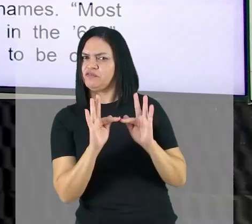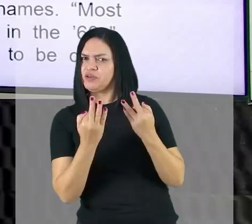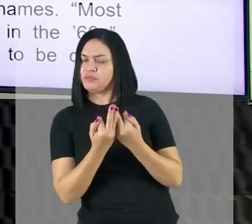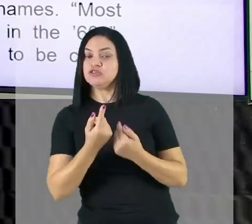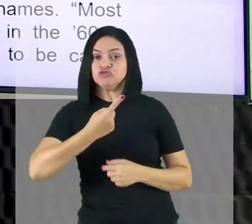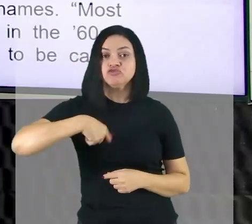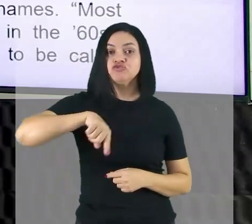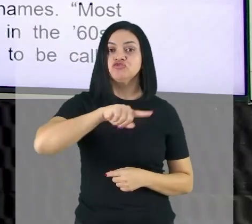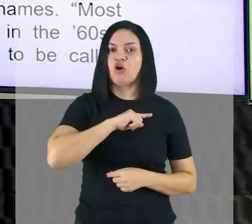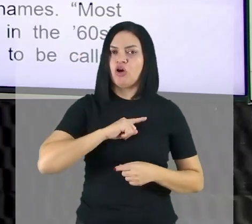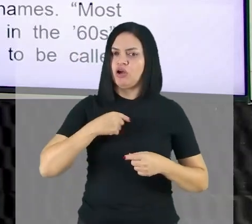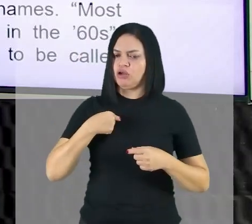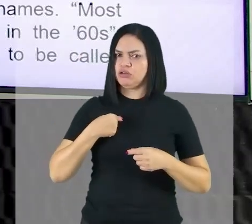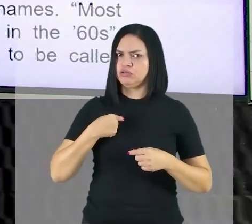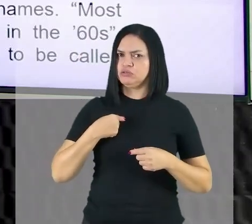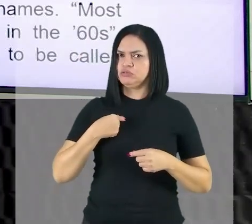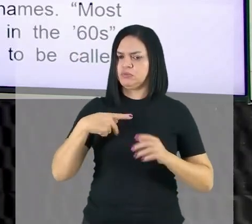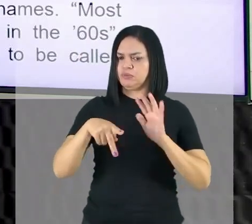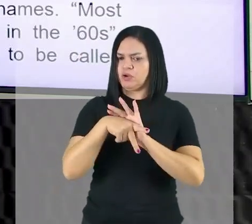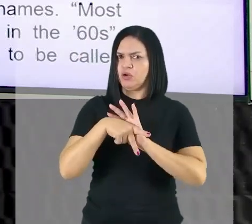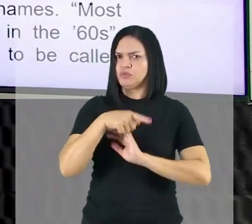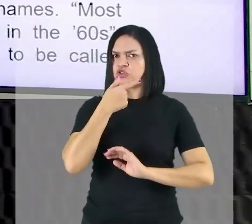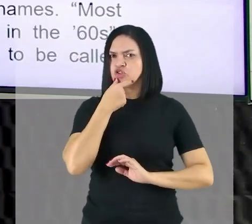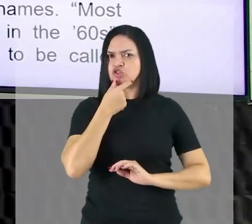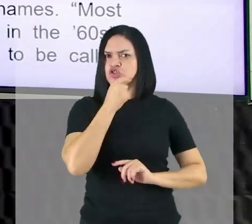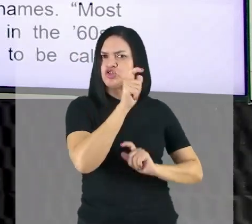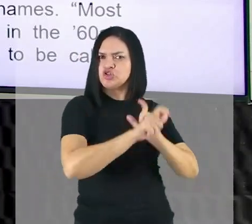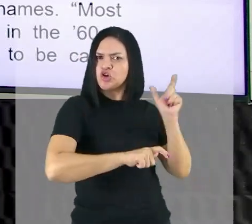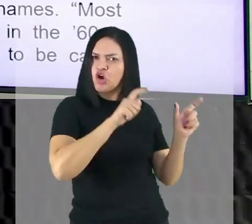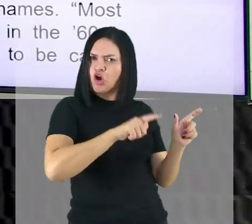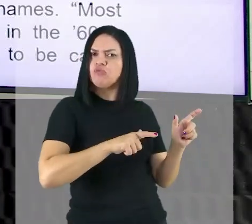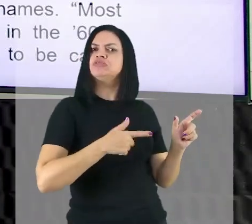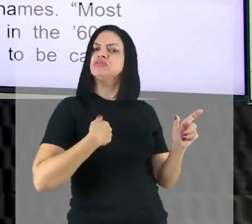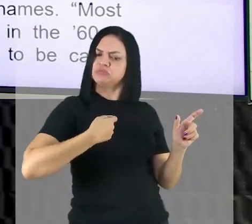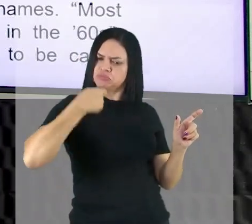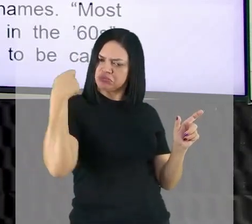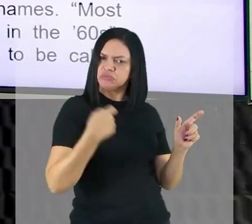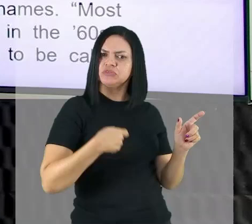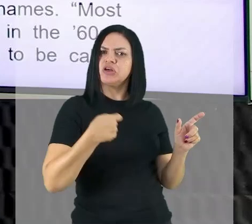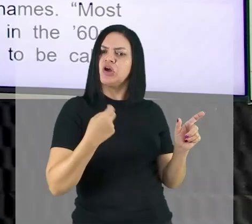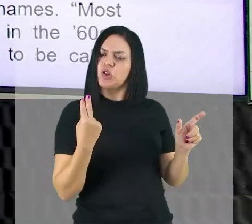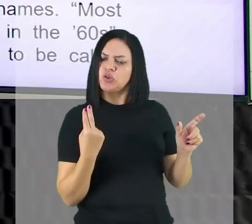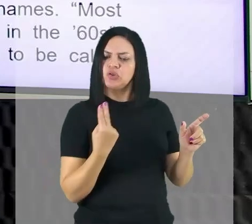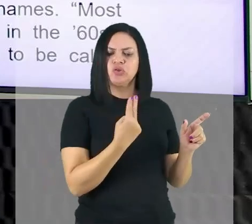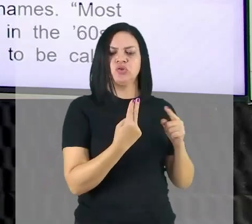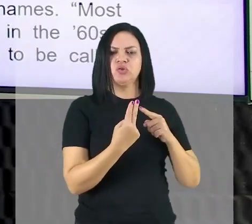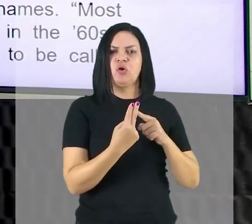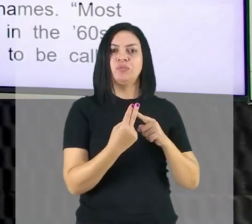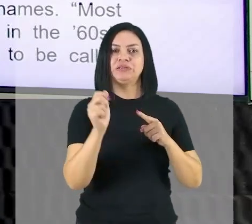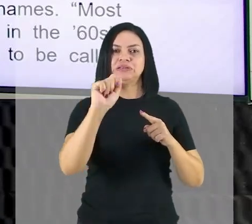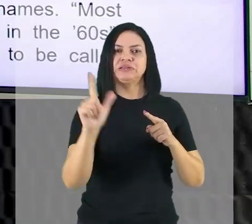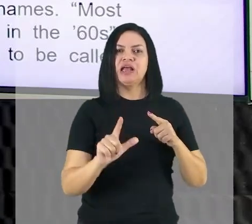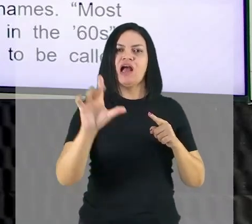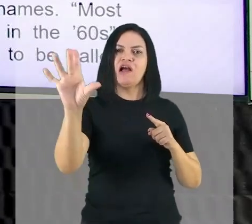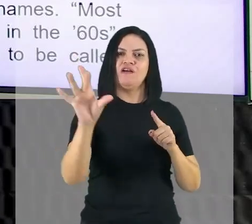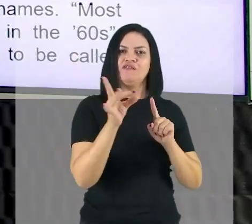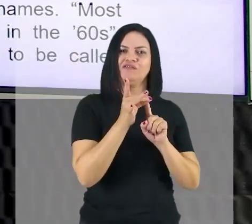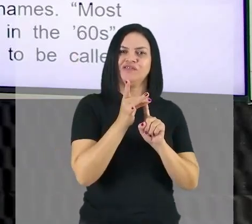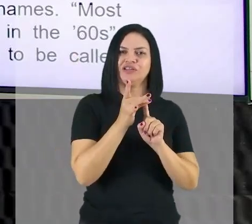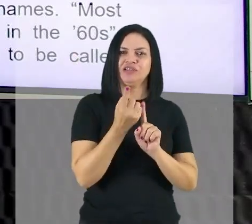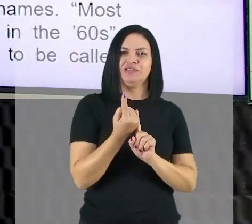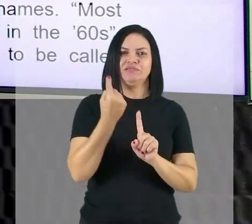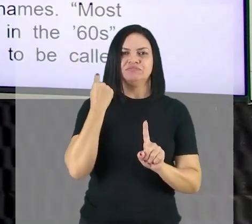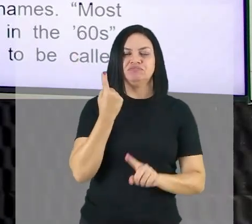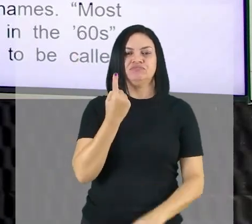somos descendentes de homens que assumiram sobrenomes africanos lá na década